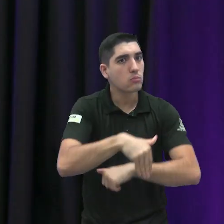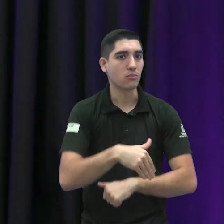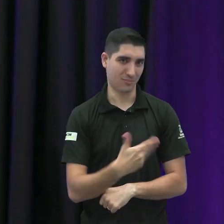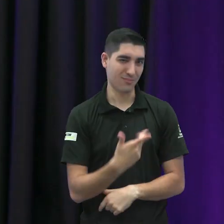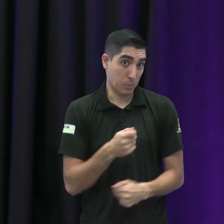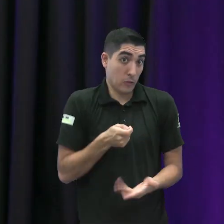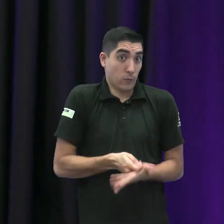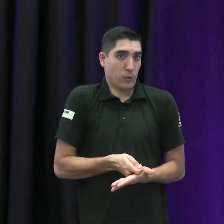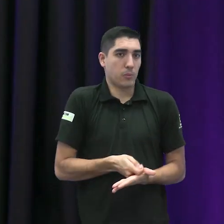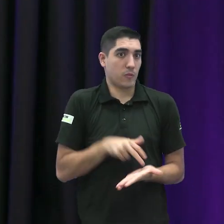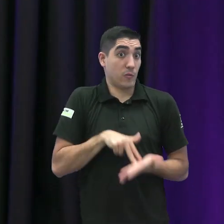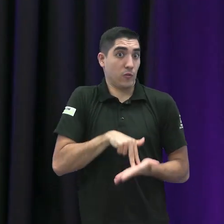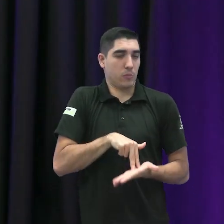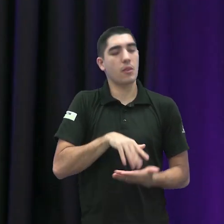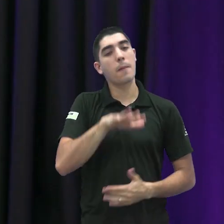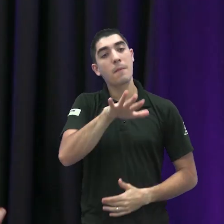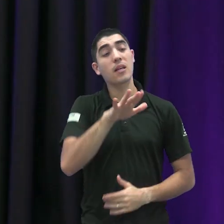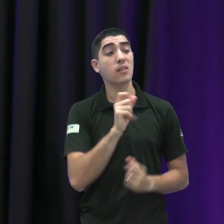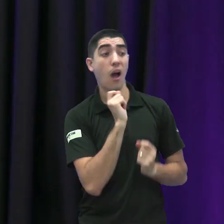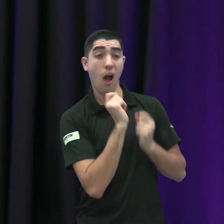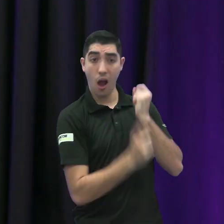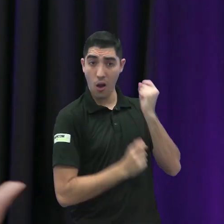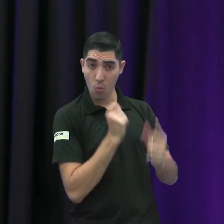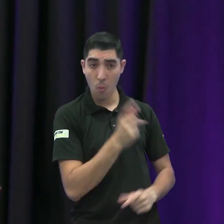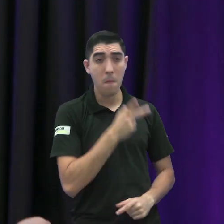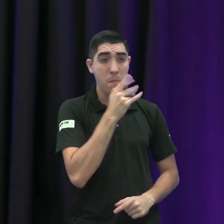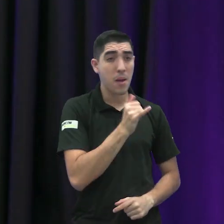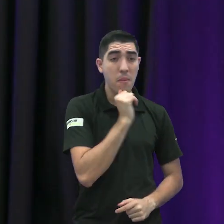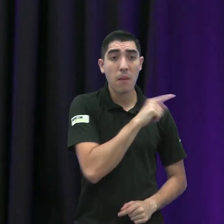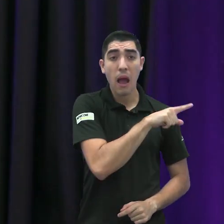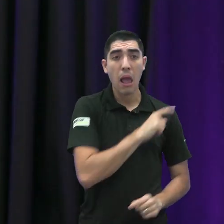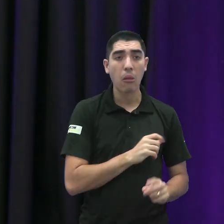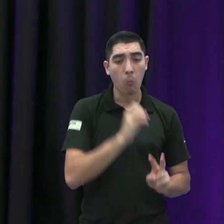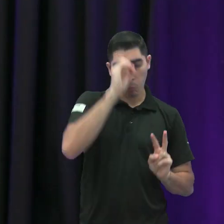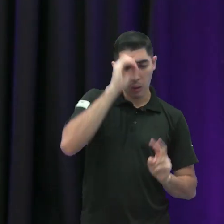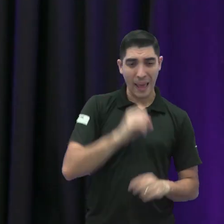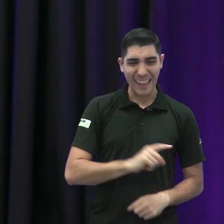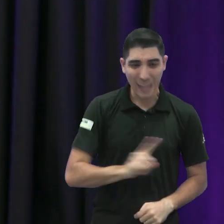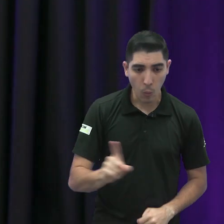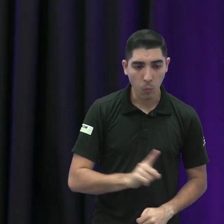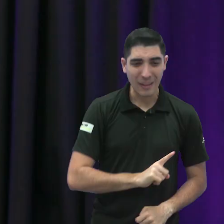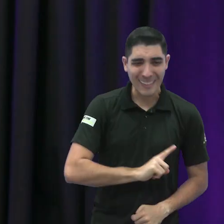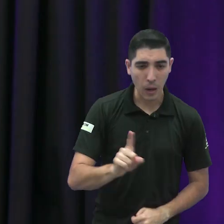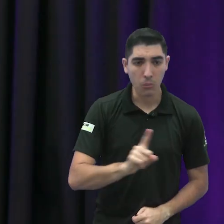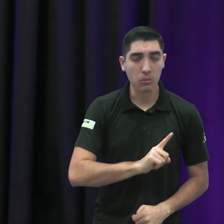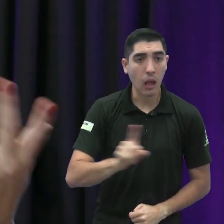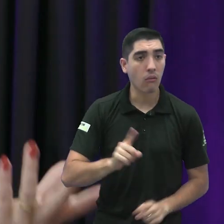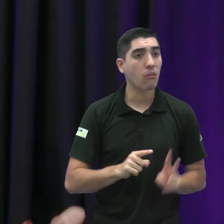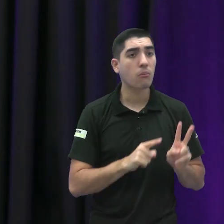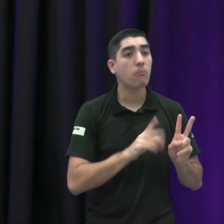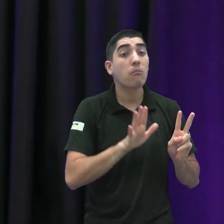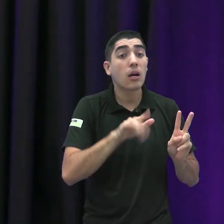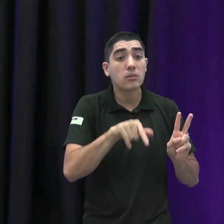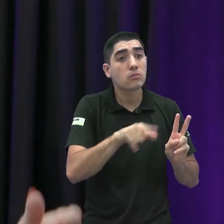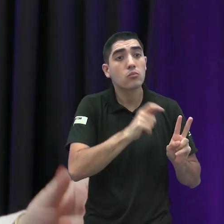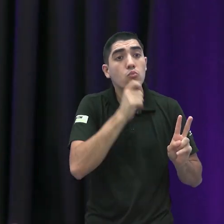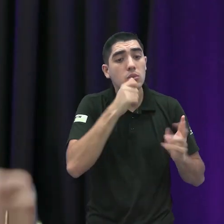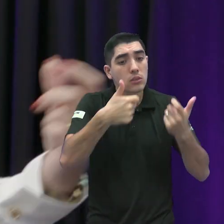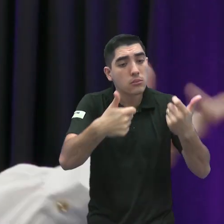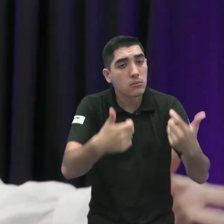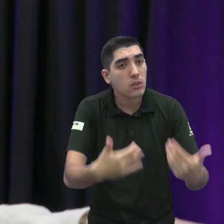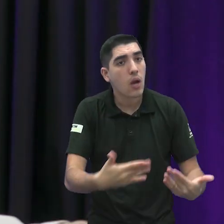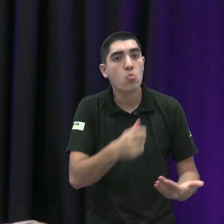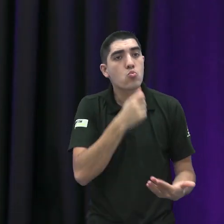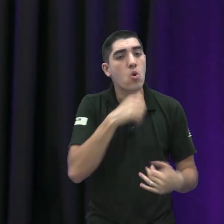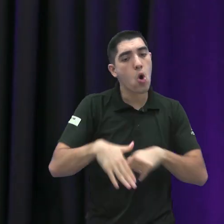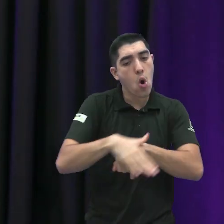Porém, existem algumas situações que às vezes os pais nem sabem o porquê eles estão falando não, talvez pelo fato de ter ouvido muito não, e eles